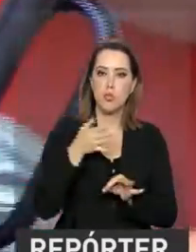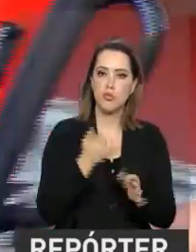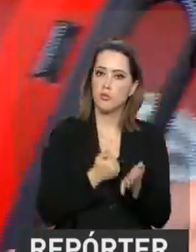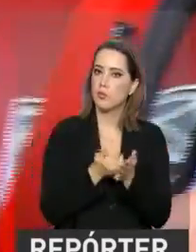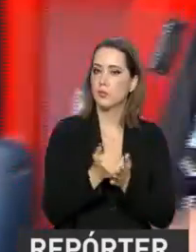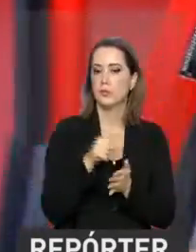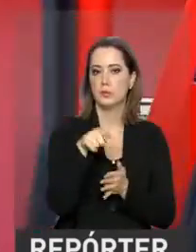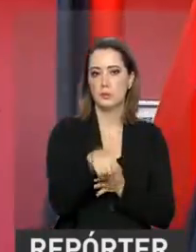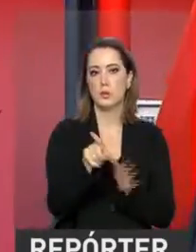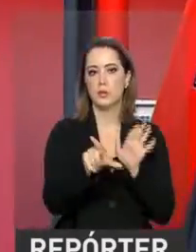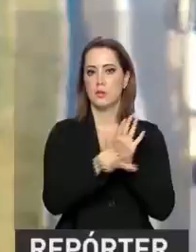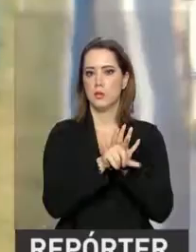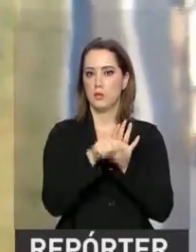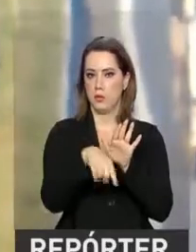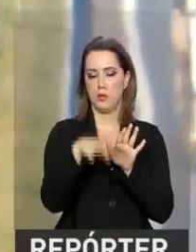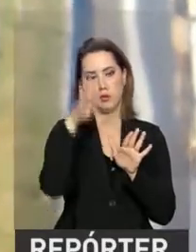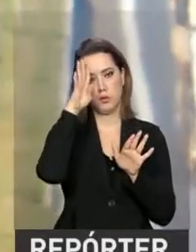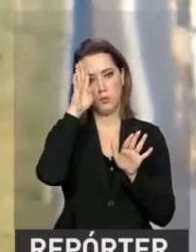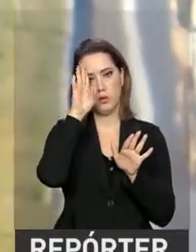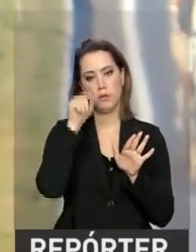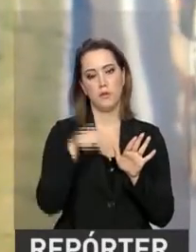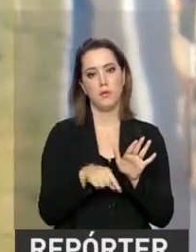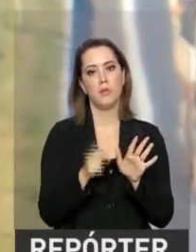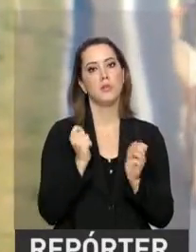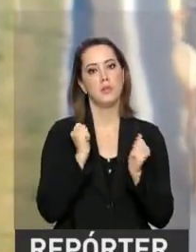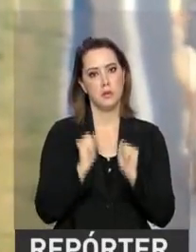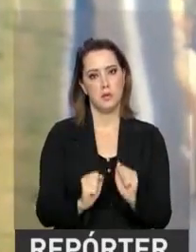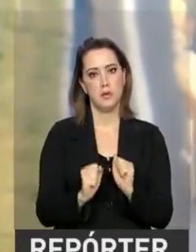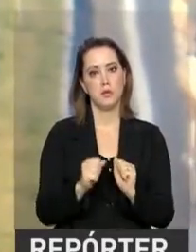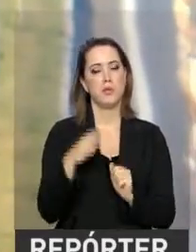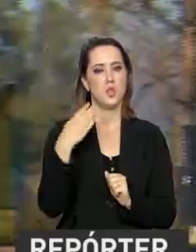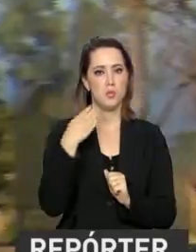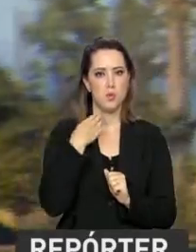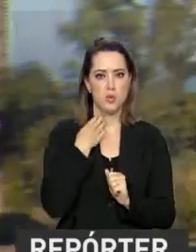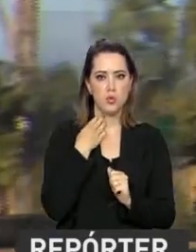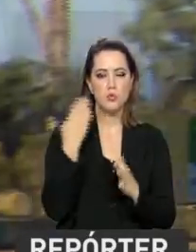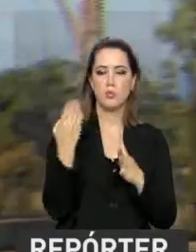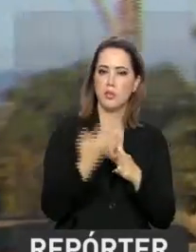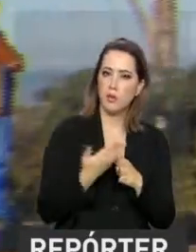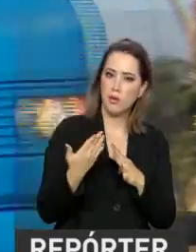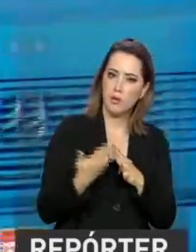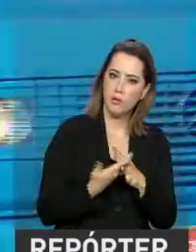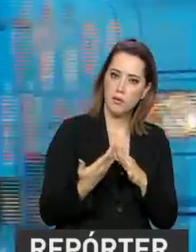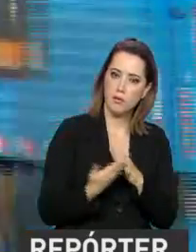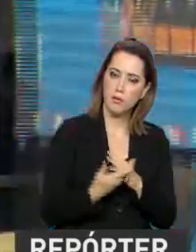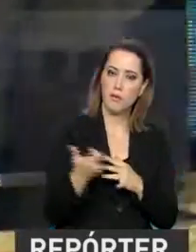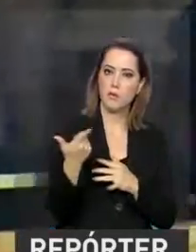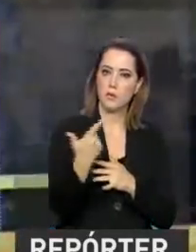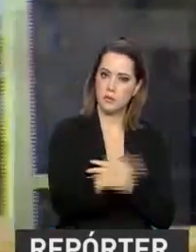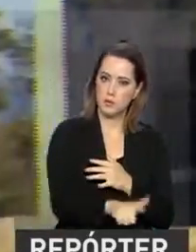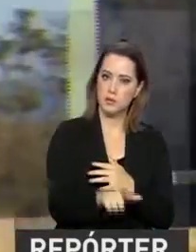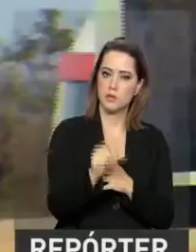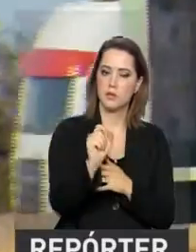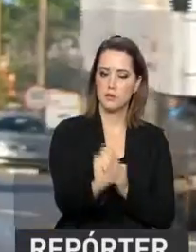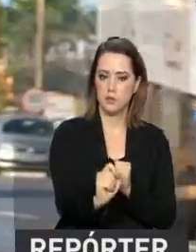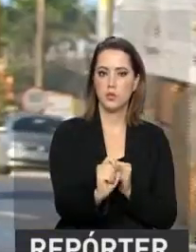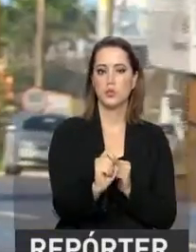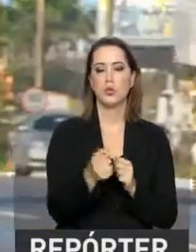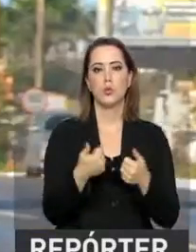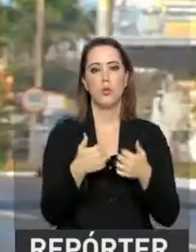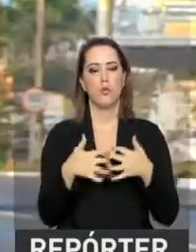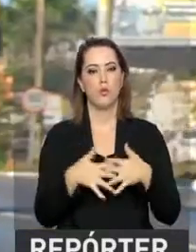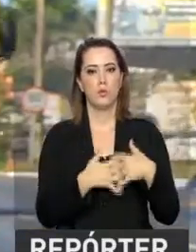sancionada nesta quarta feira autorizou bnds a refinanciar contratos de compra e arrendamento de caminhões